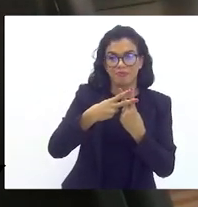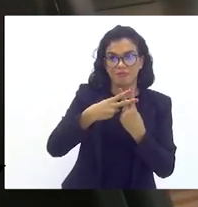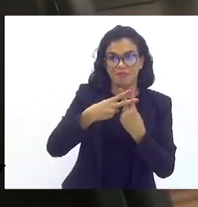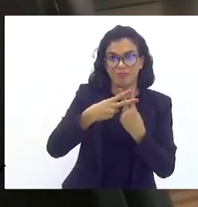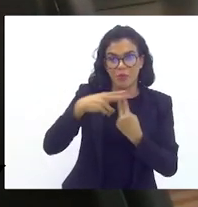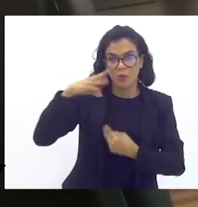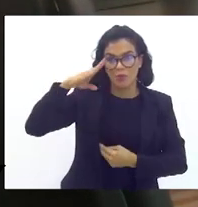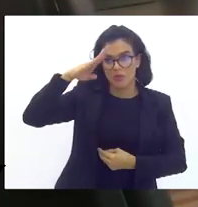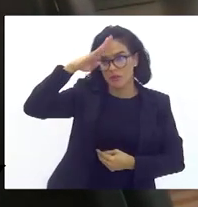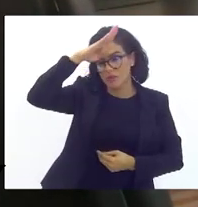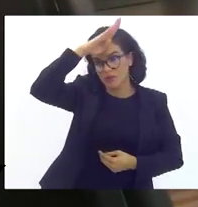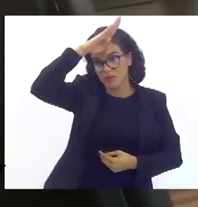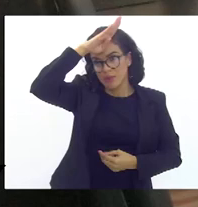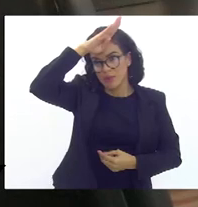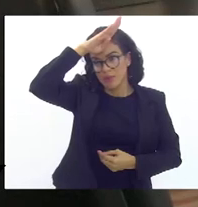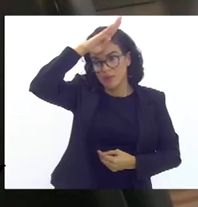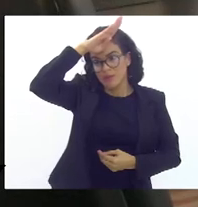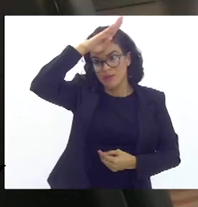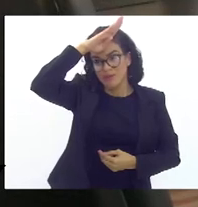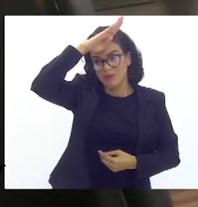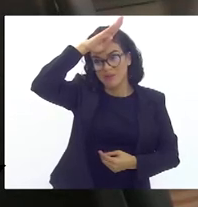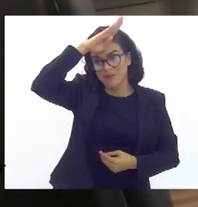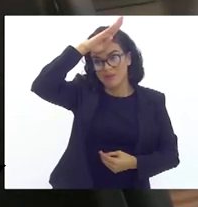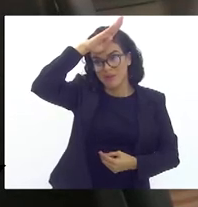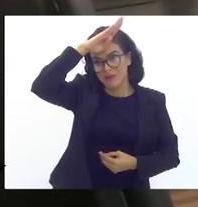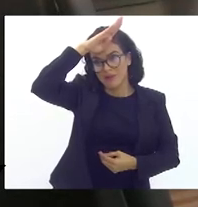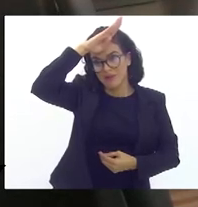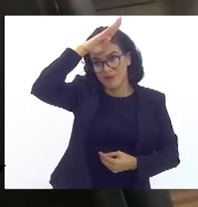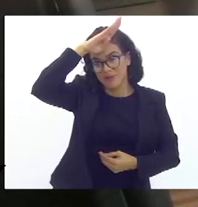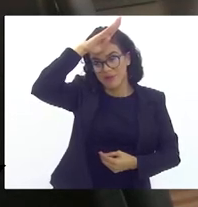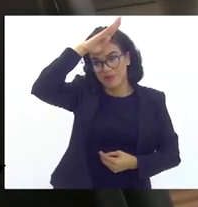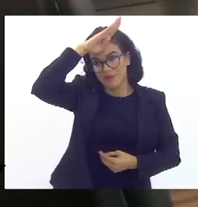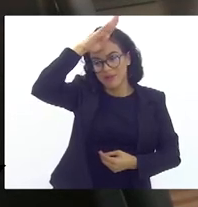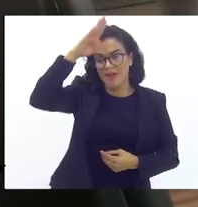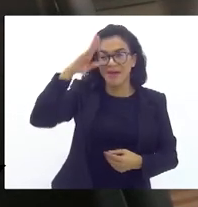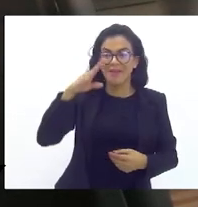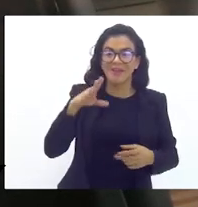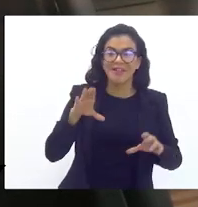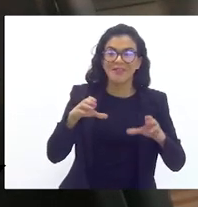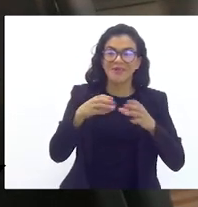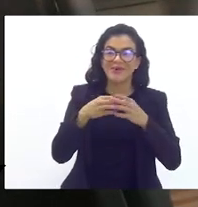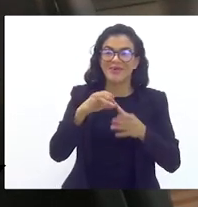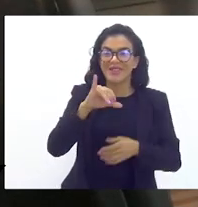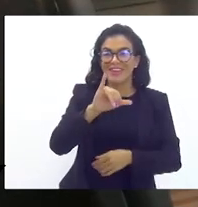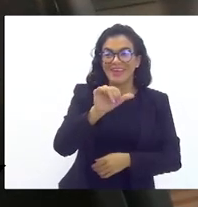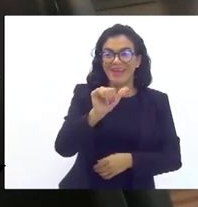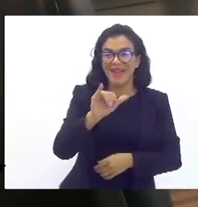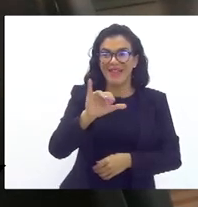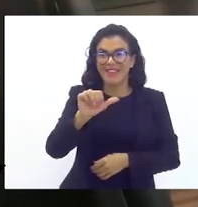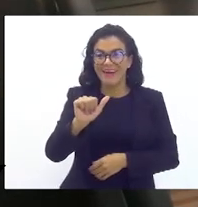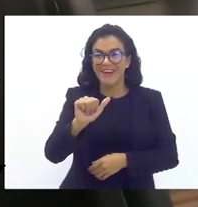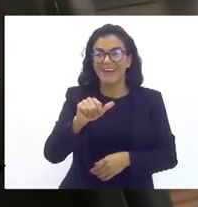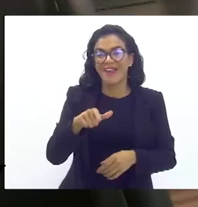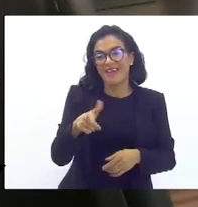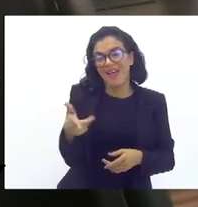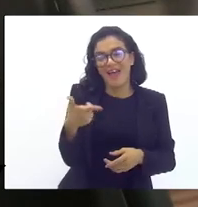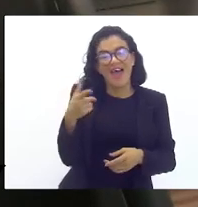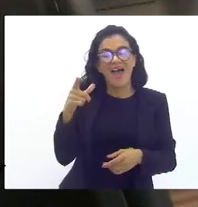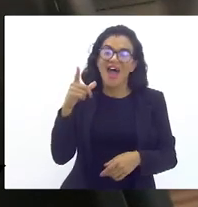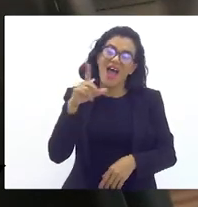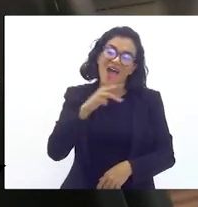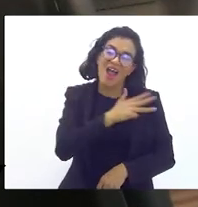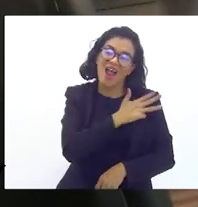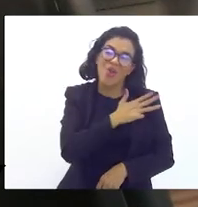Jair bolsonaro e levar no em área mas eu preciso domiciliar tornozeleira que Lula vai fazer com ele